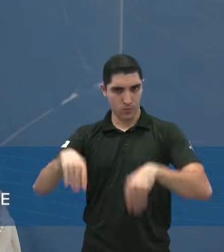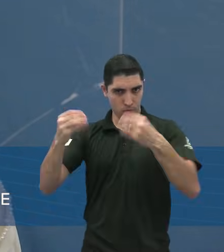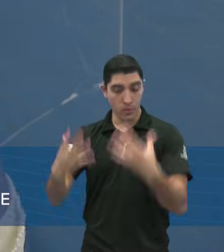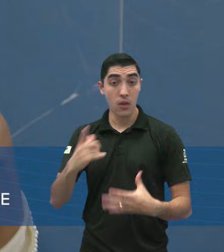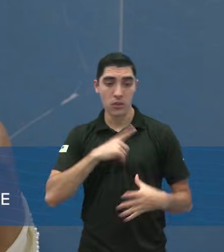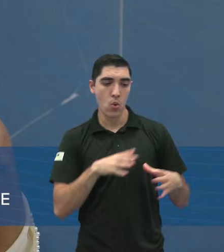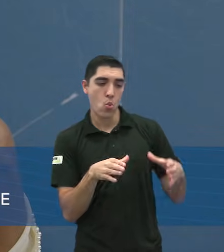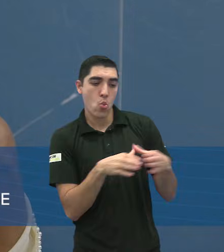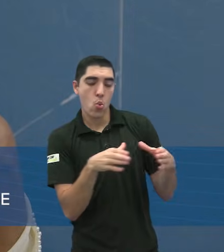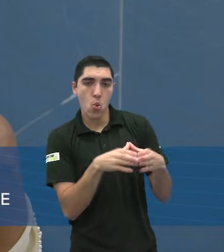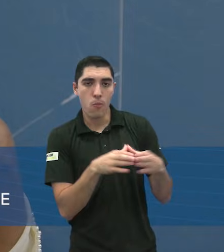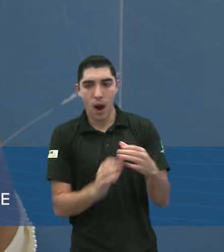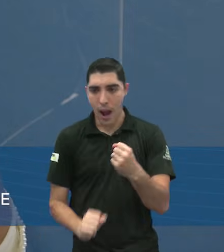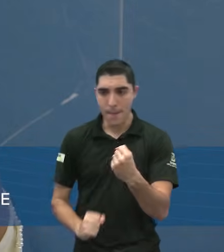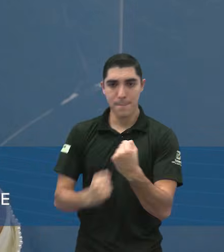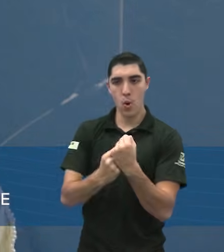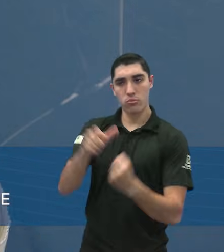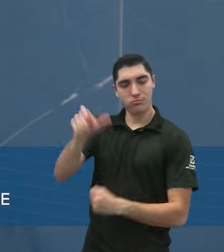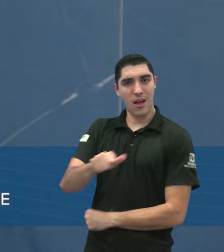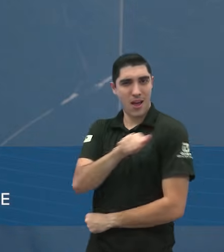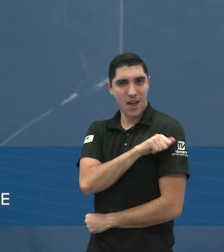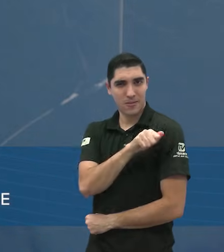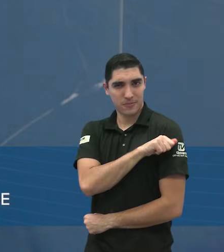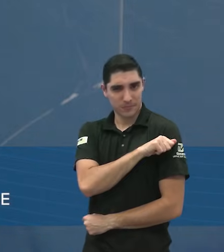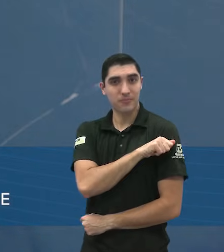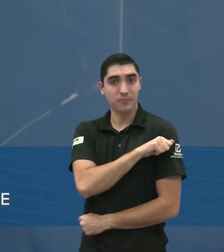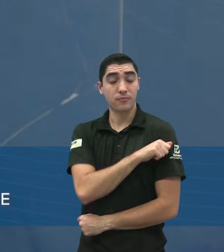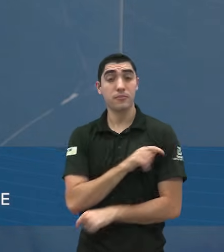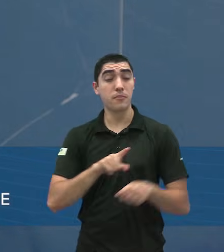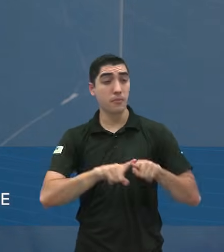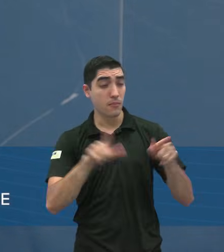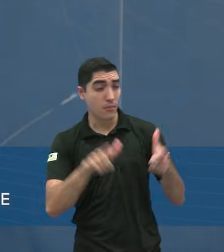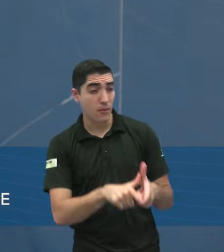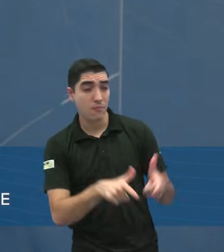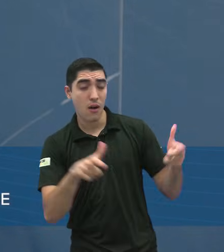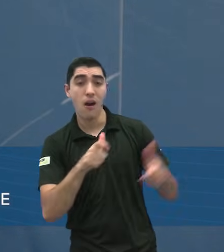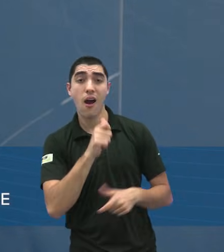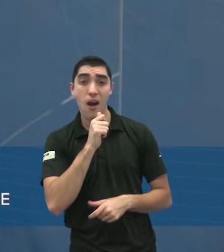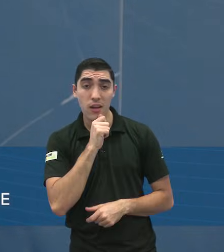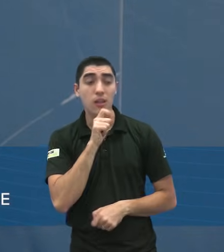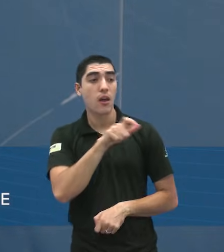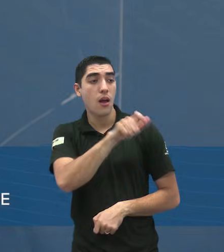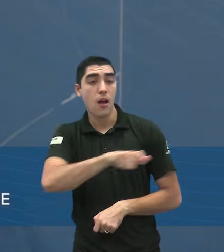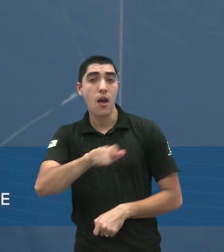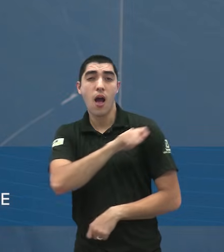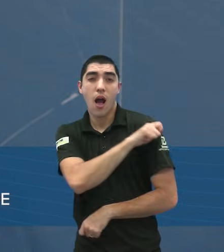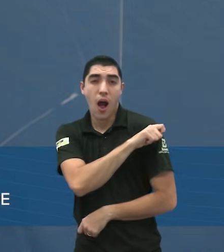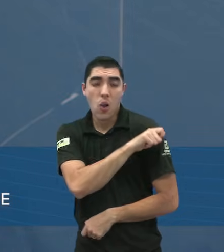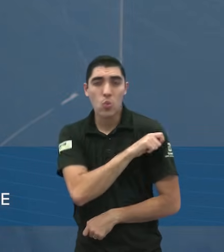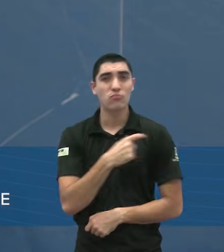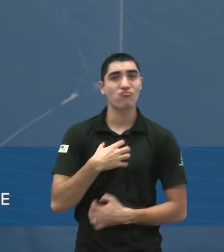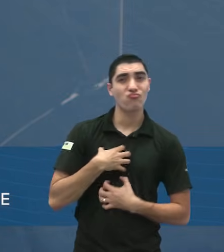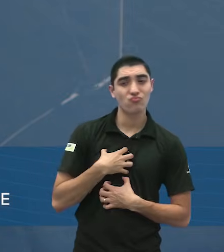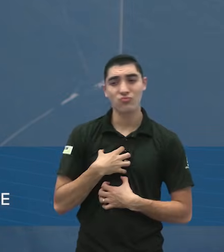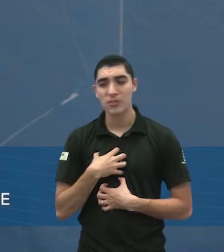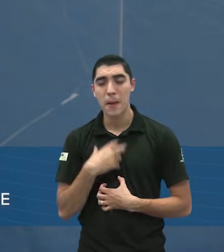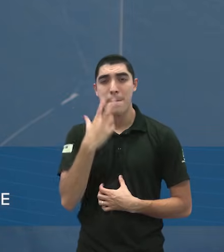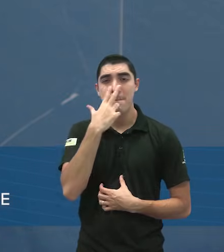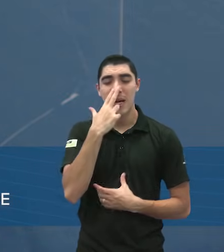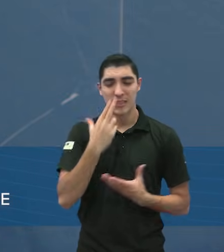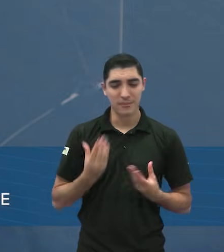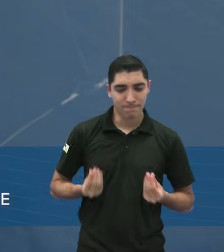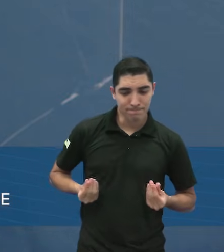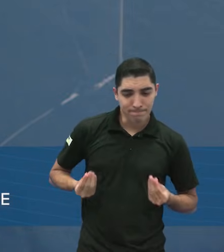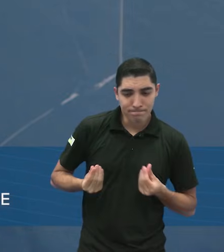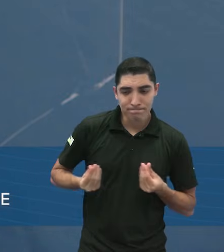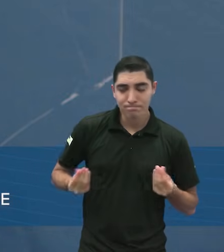estudante e a maior questão, muitos casos são de questão de alunos que se sentem com a